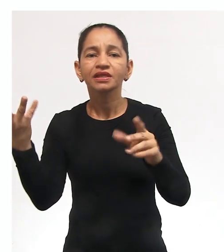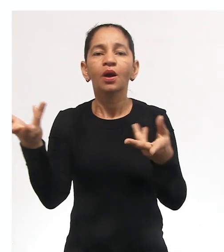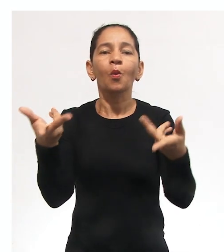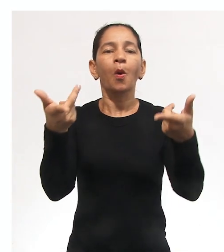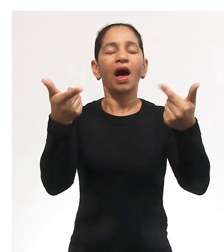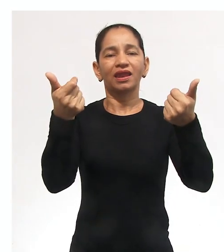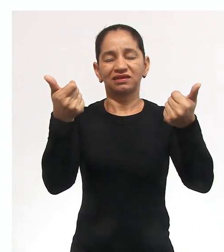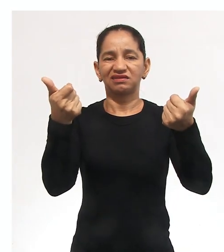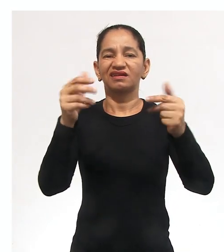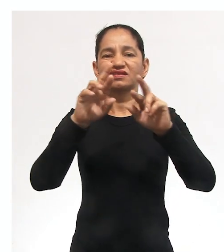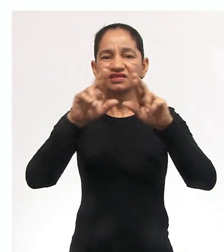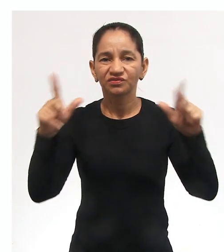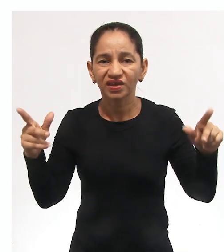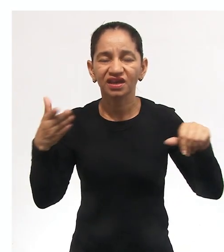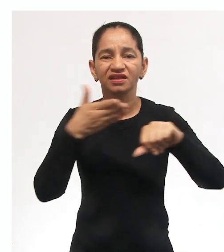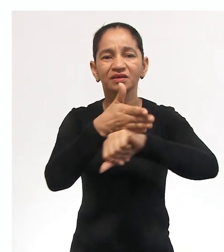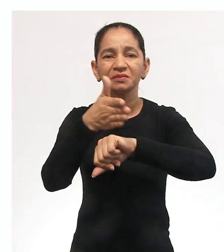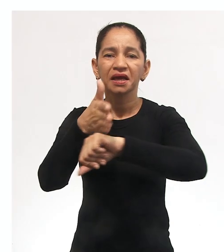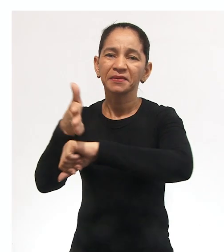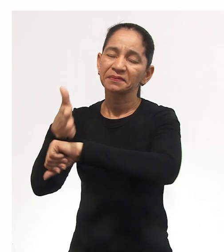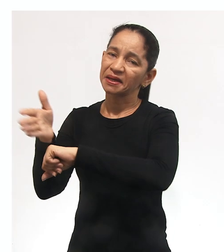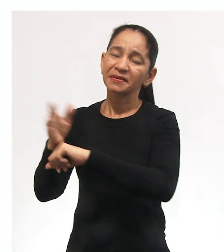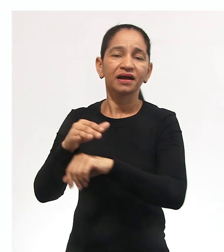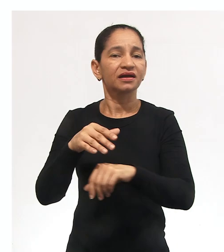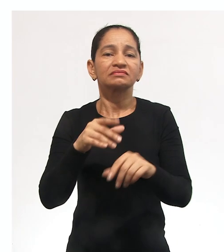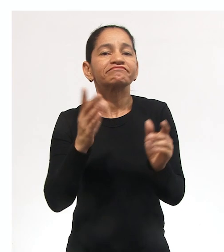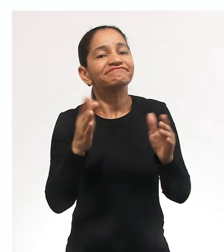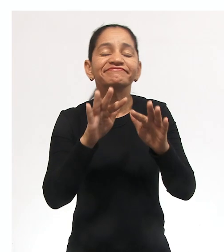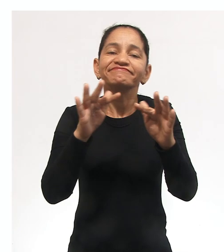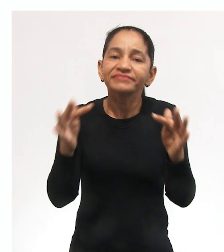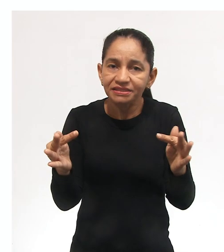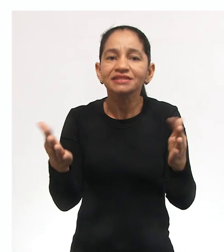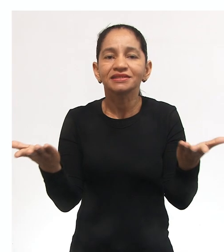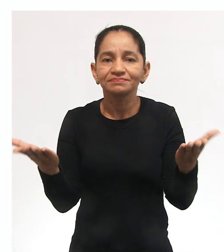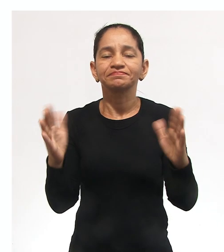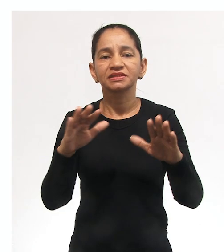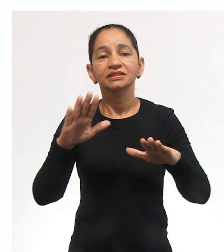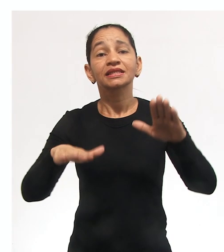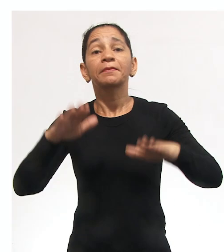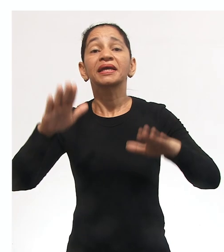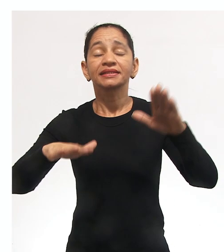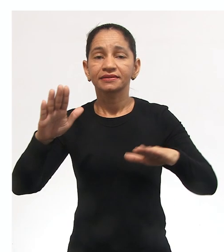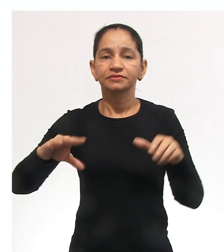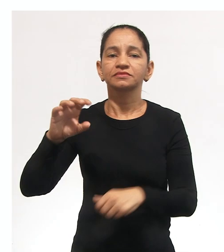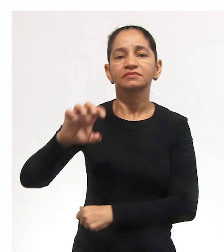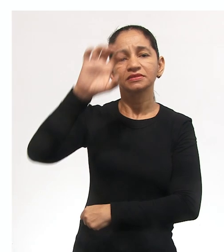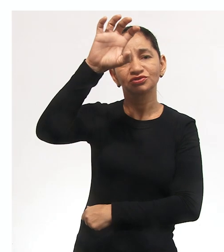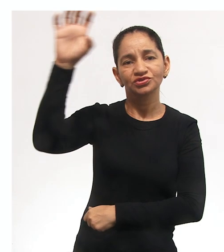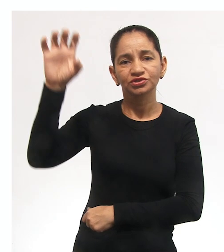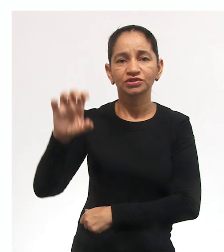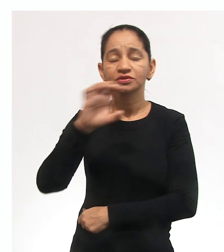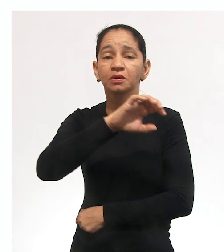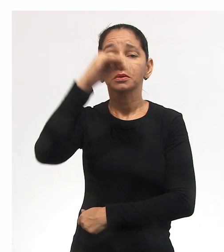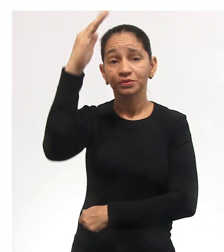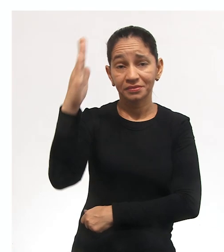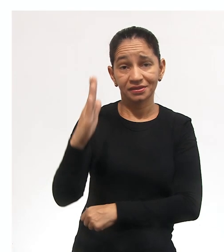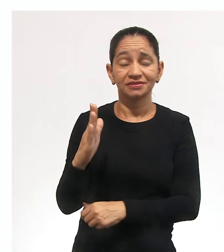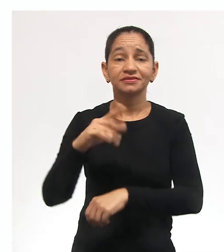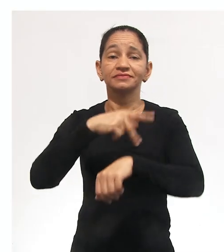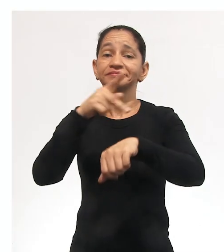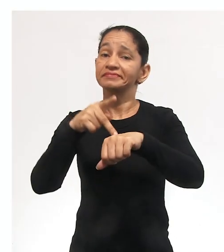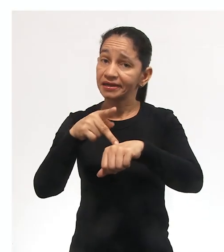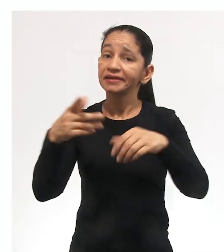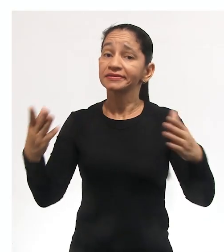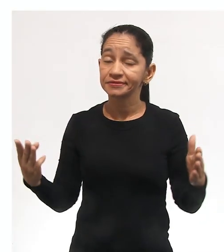educacional, diferenças no acesso à educação de qualidade entre as regiões do país.